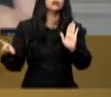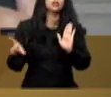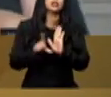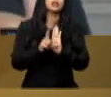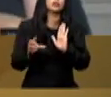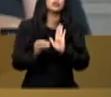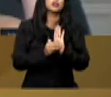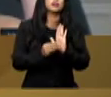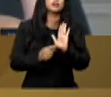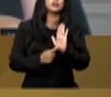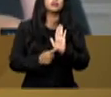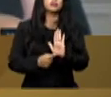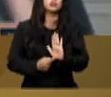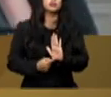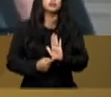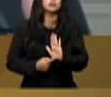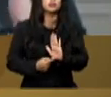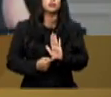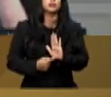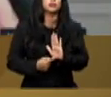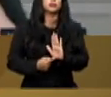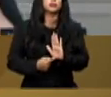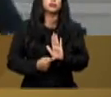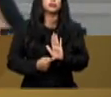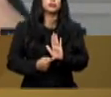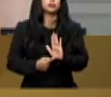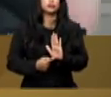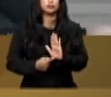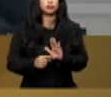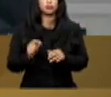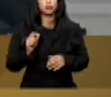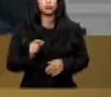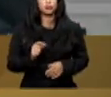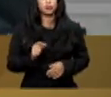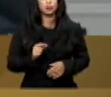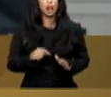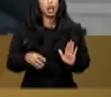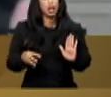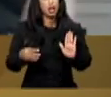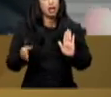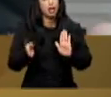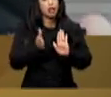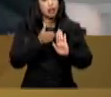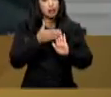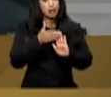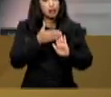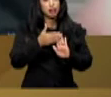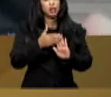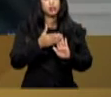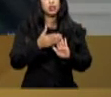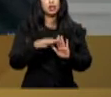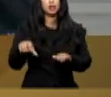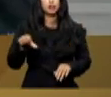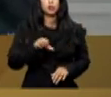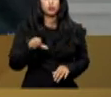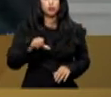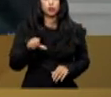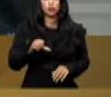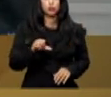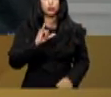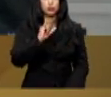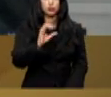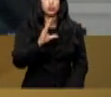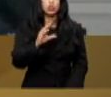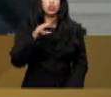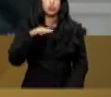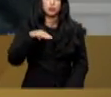Complementar estabeleceu no Simples Nacional, a cláusula nona do convênio do ICMS pretendeu